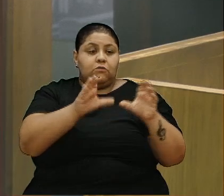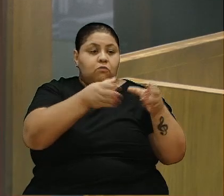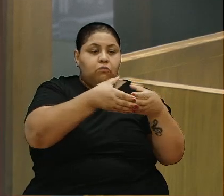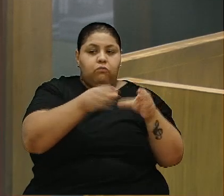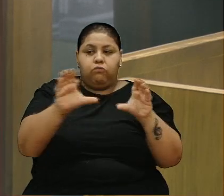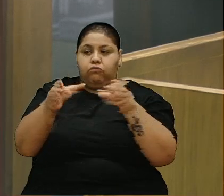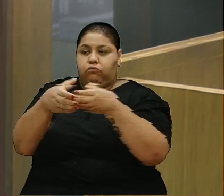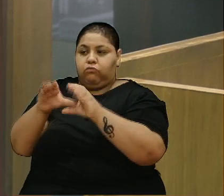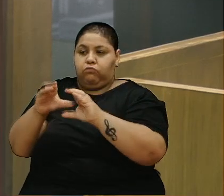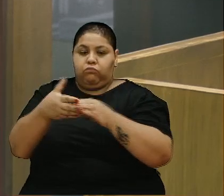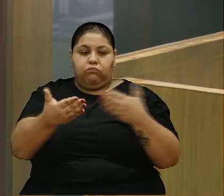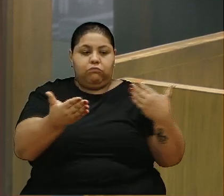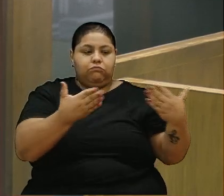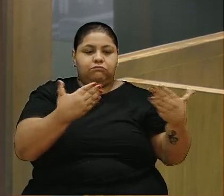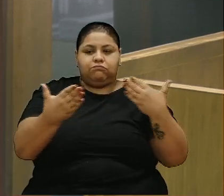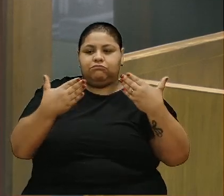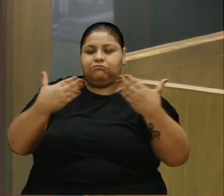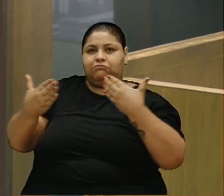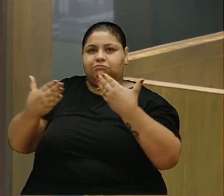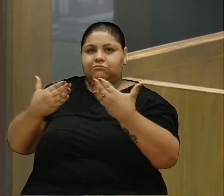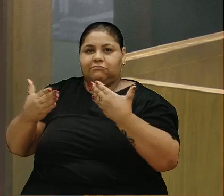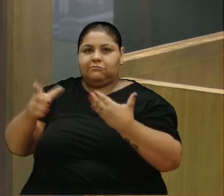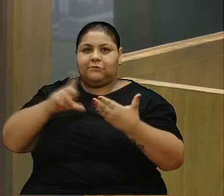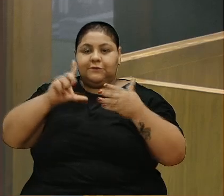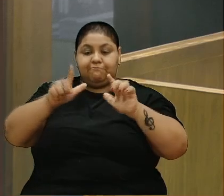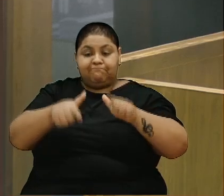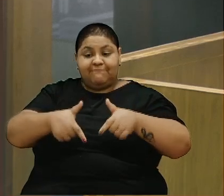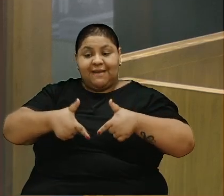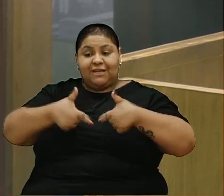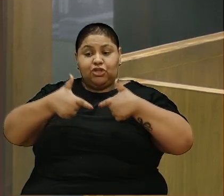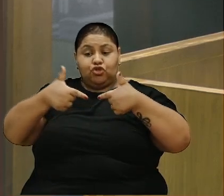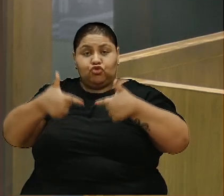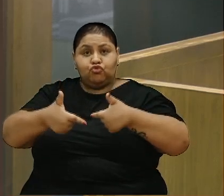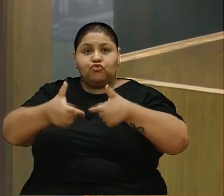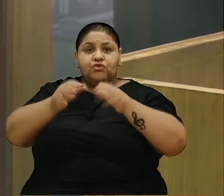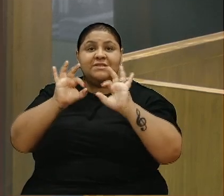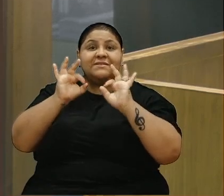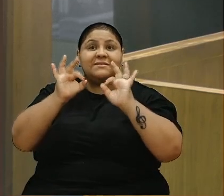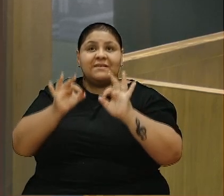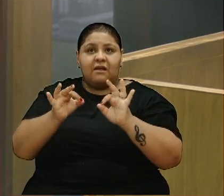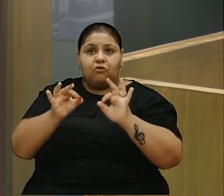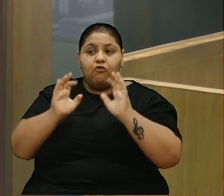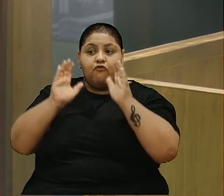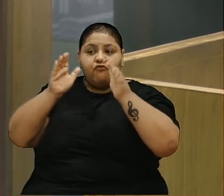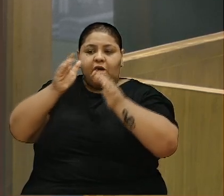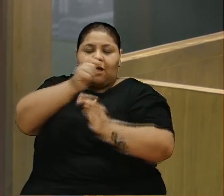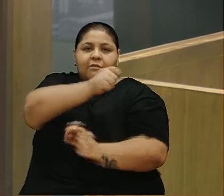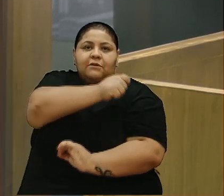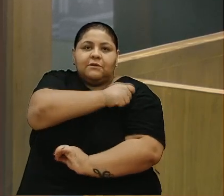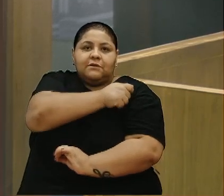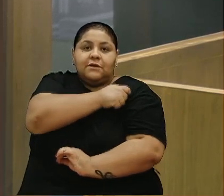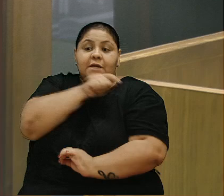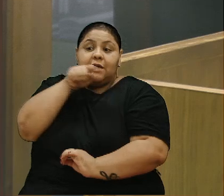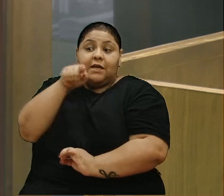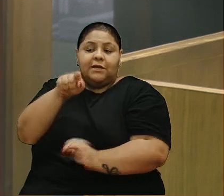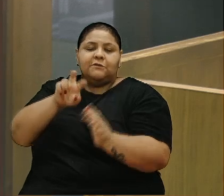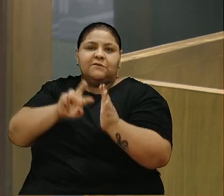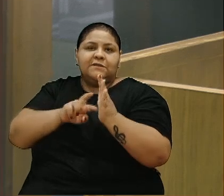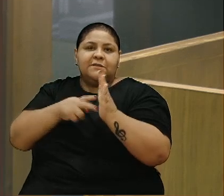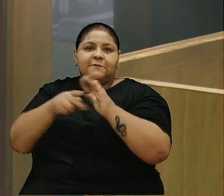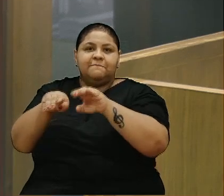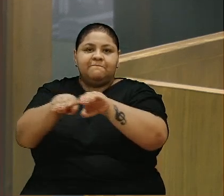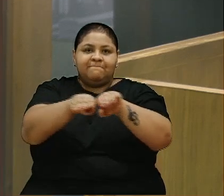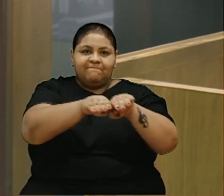redes tomam ações devidas para os nossos alunos. Isto é equidade.